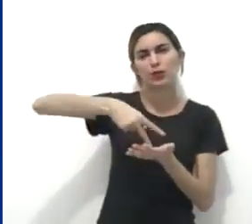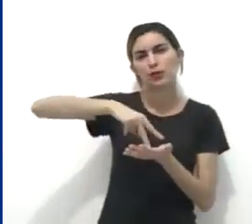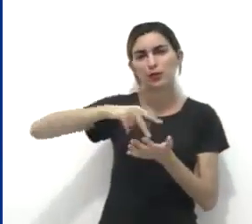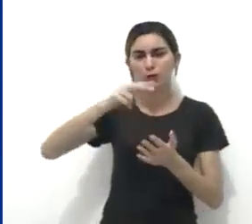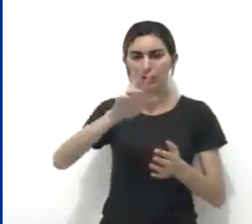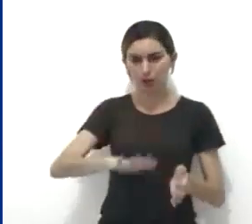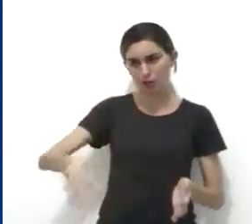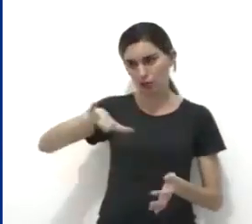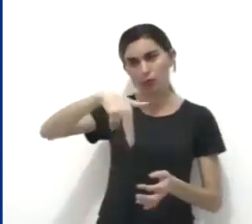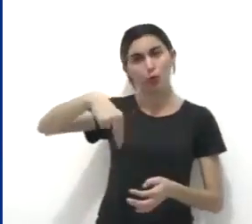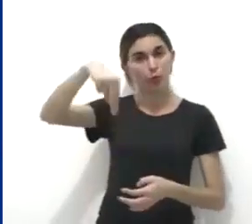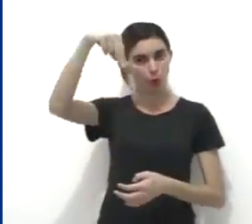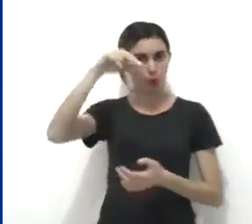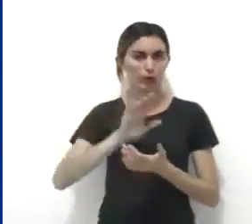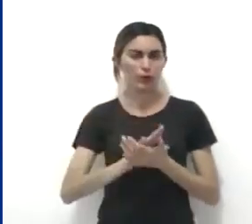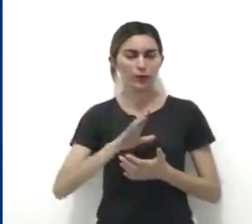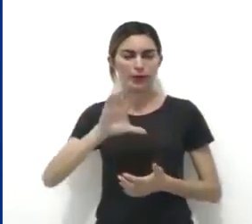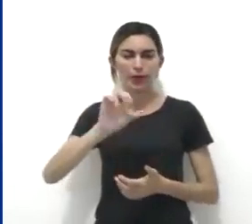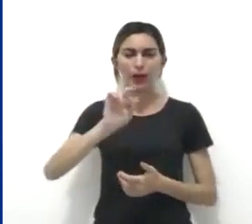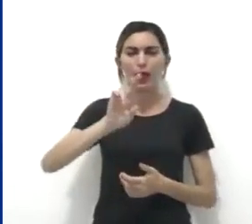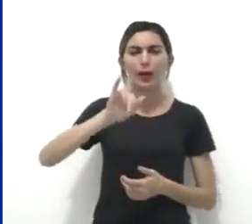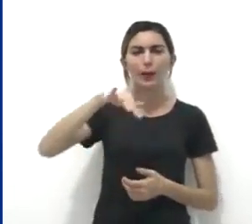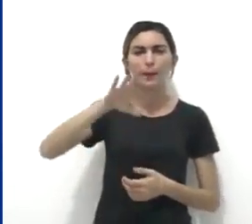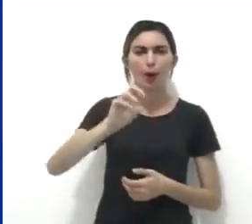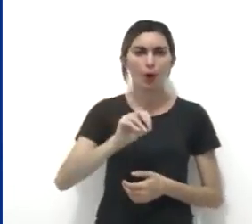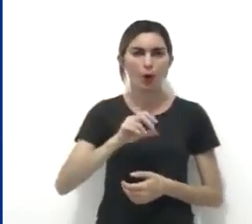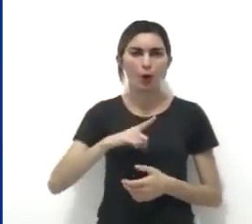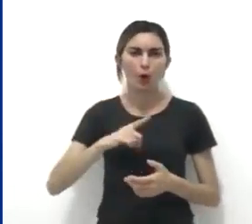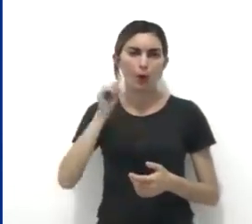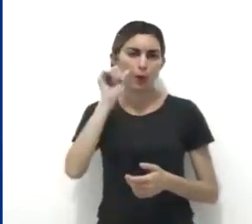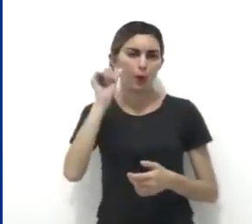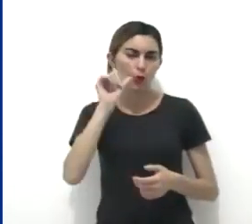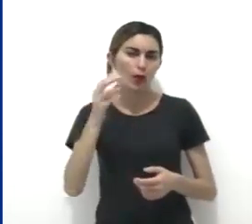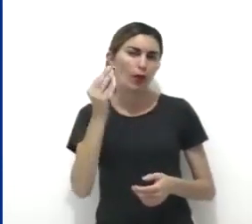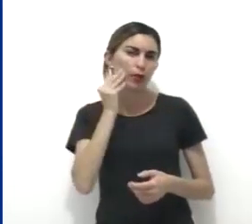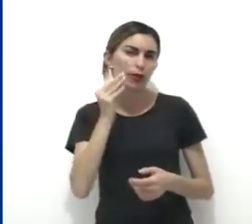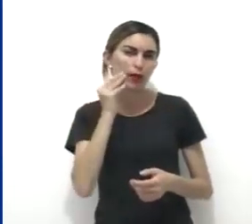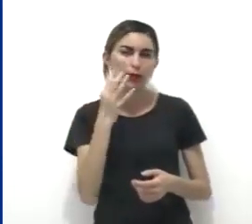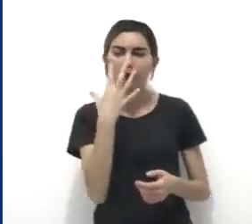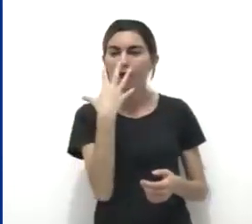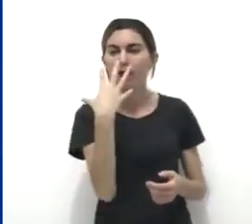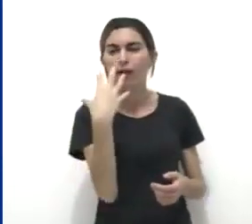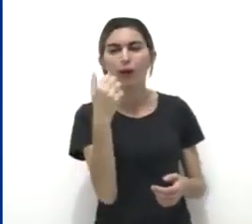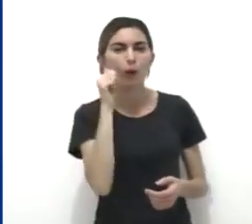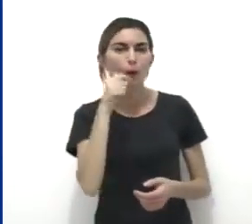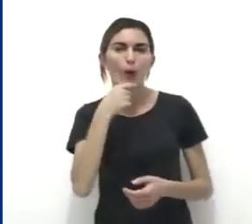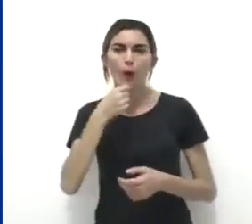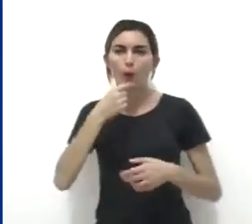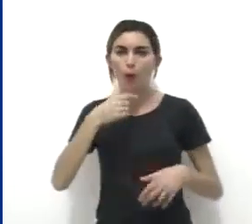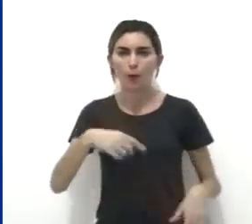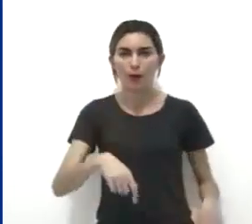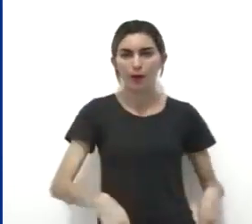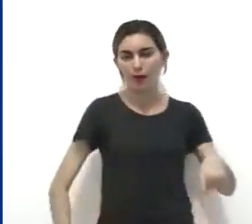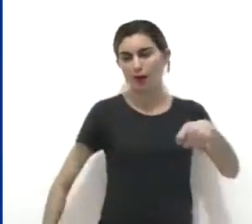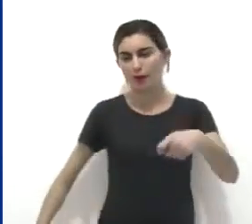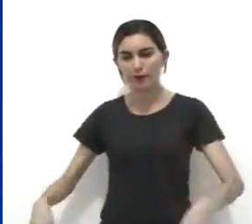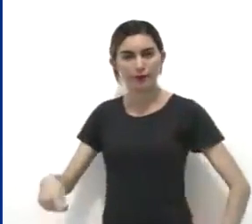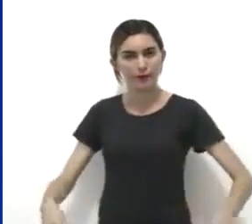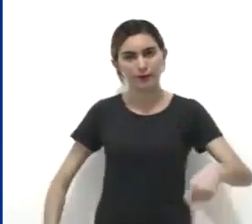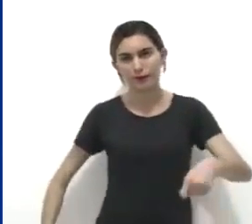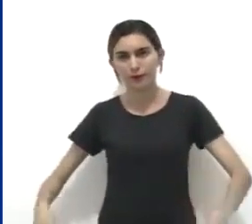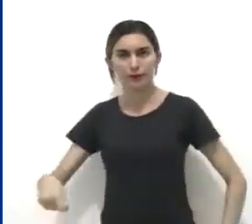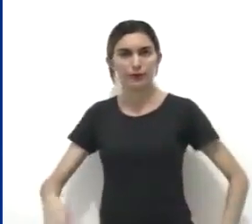da região Norte. Então, o carimbó, as mulheres tentam seduzir os homens com o gingar de